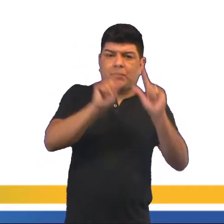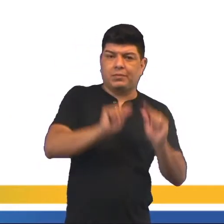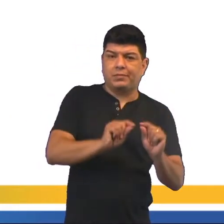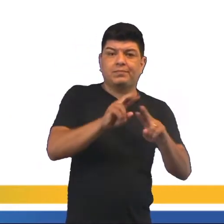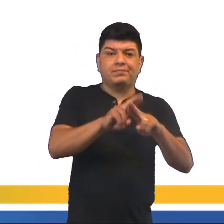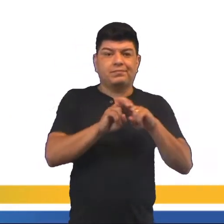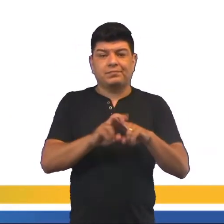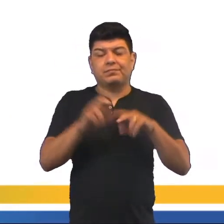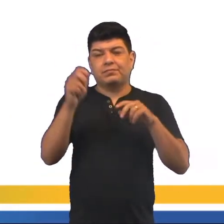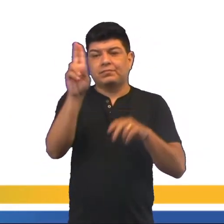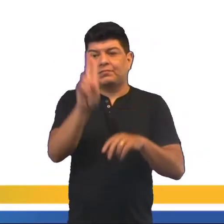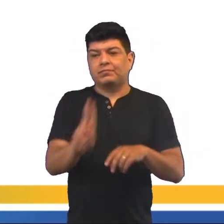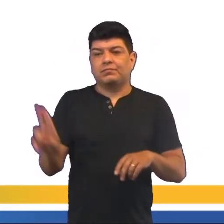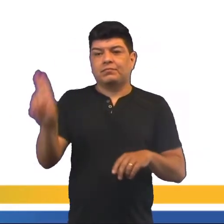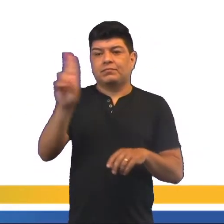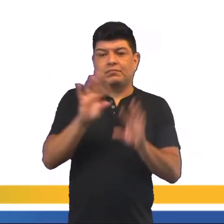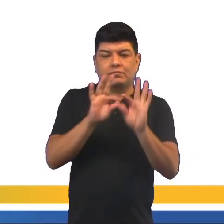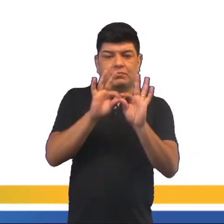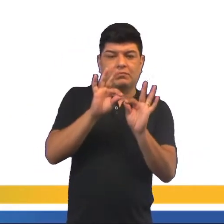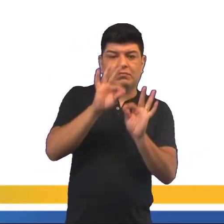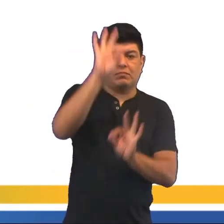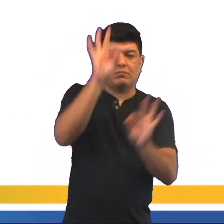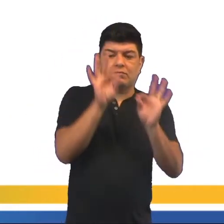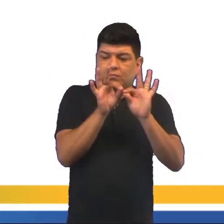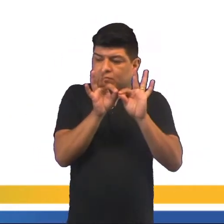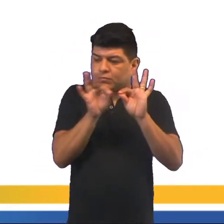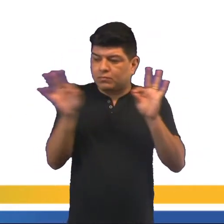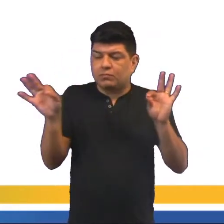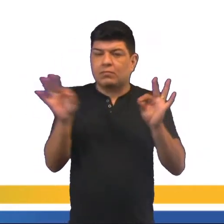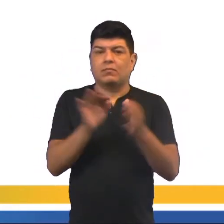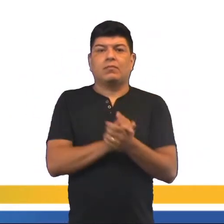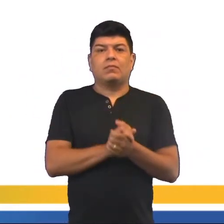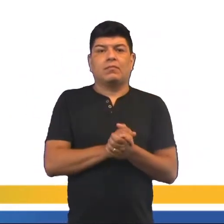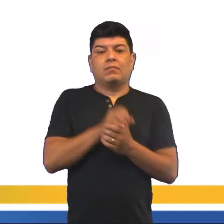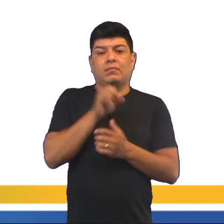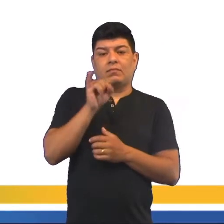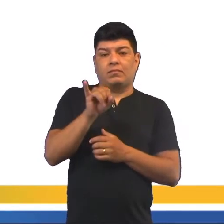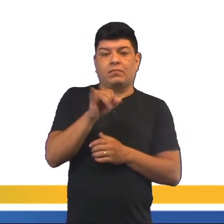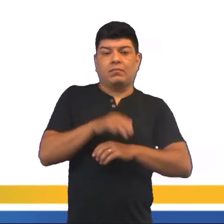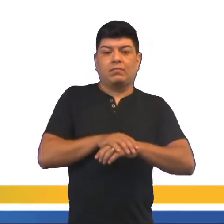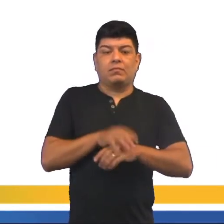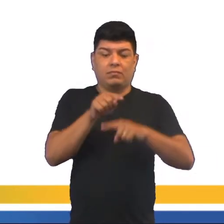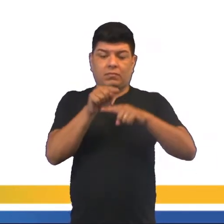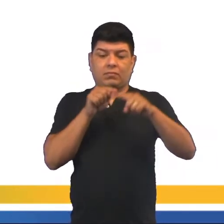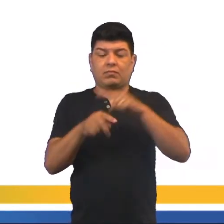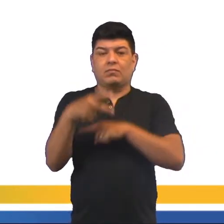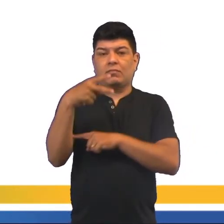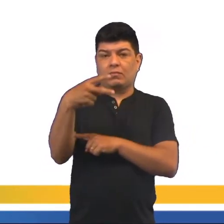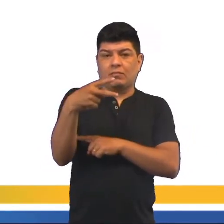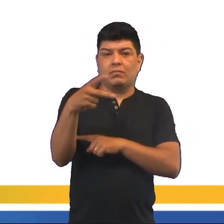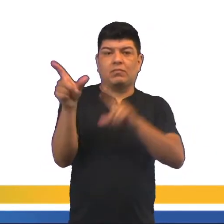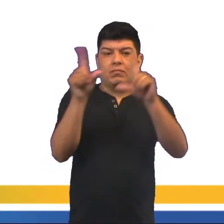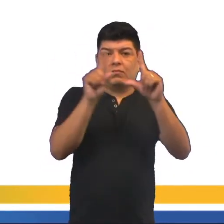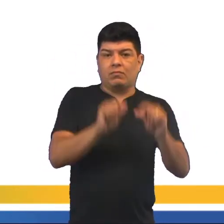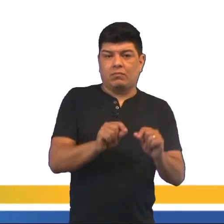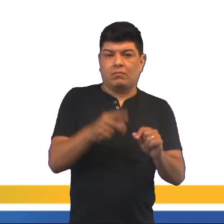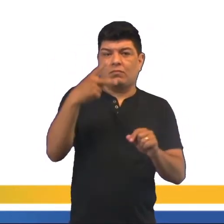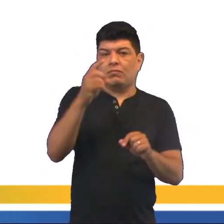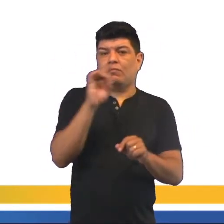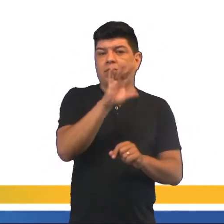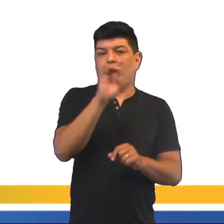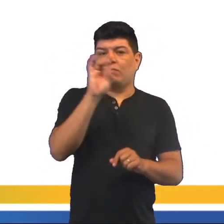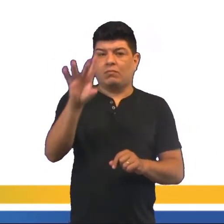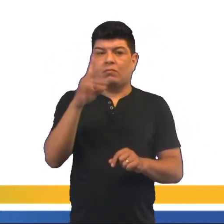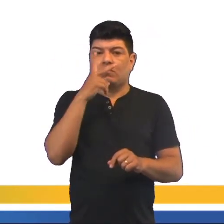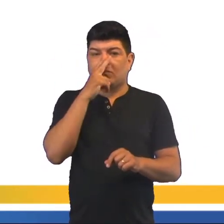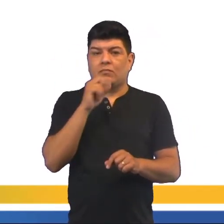vou ter que usar as mesmas medições. Se eu for reduzir dividido por 2, diminuir 2 de cada lado,